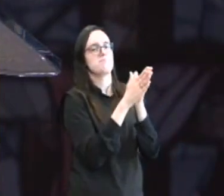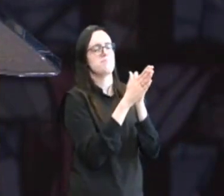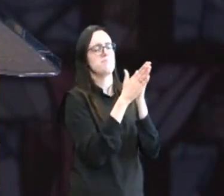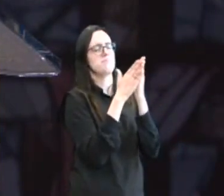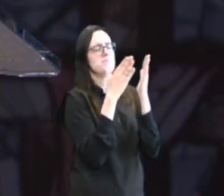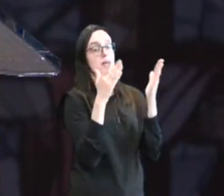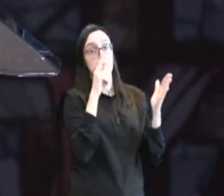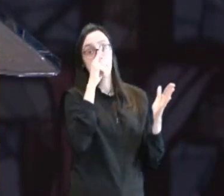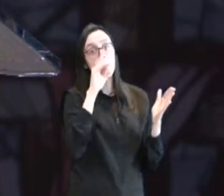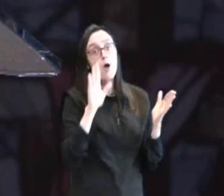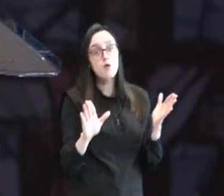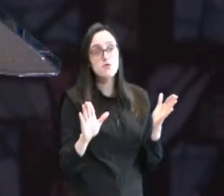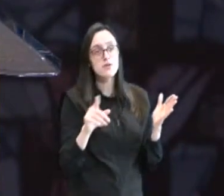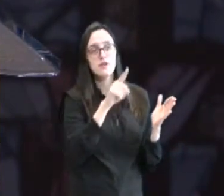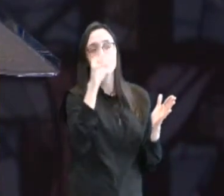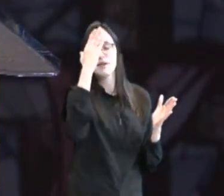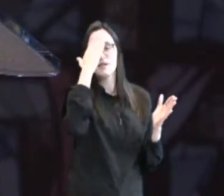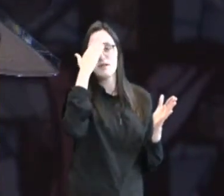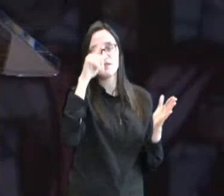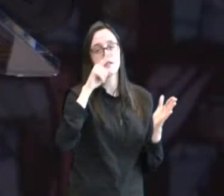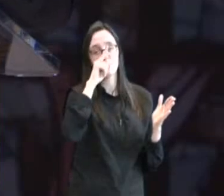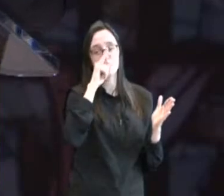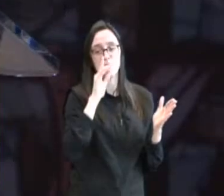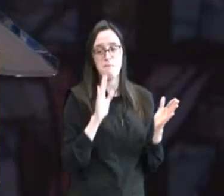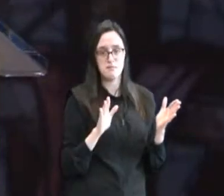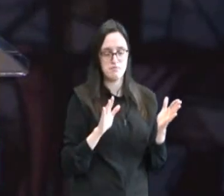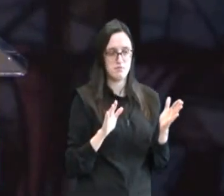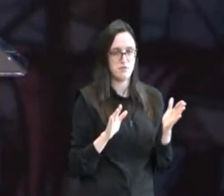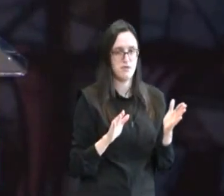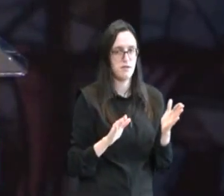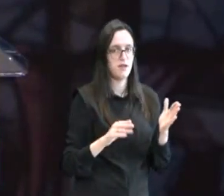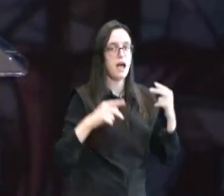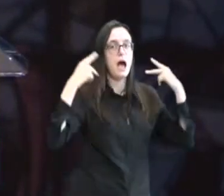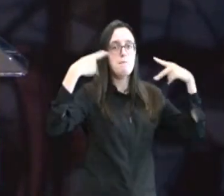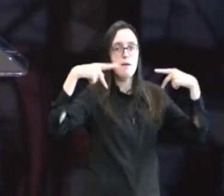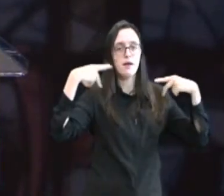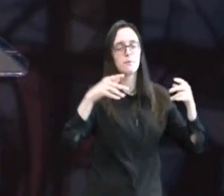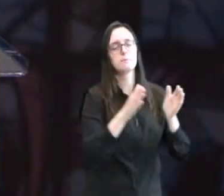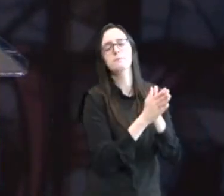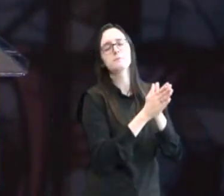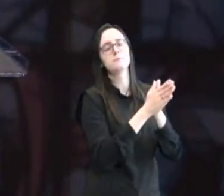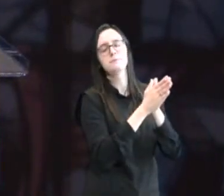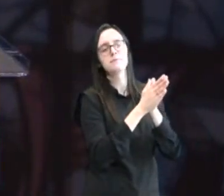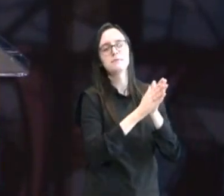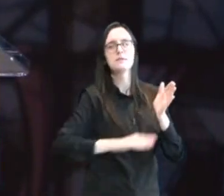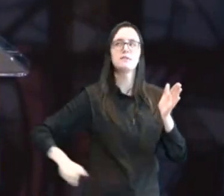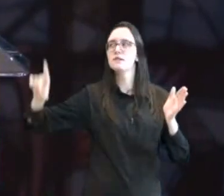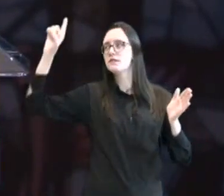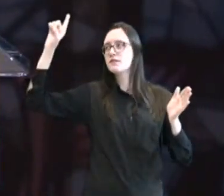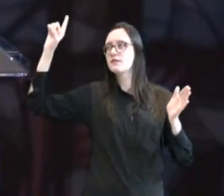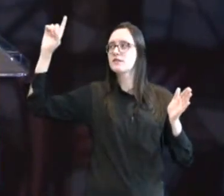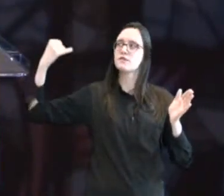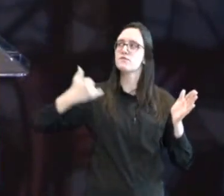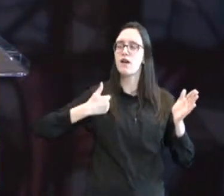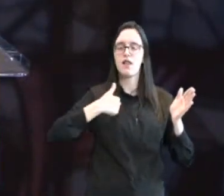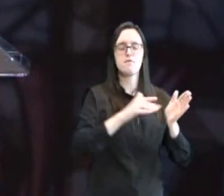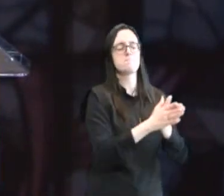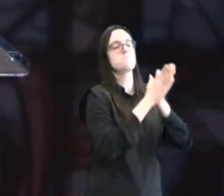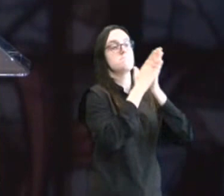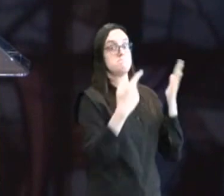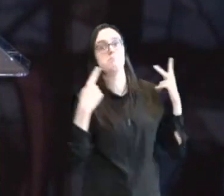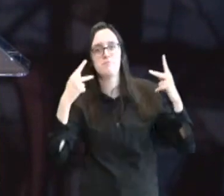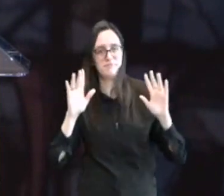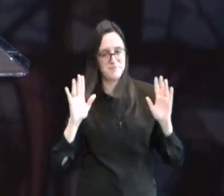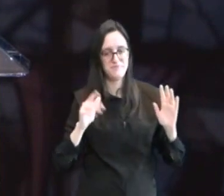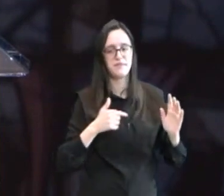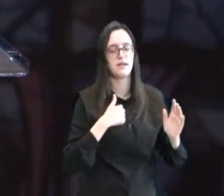É perigoso, né? O irmão já conhece essa história, né? O pregador ia pregar, ele disse: o que o Senhor mostrar eu vou pregar. Aí ele